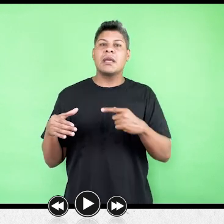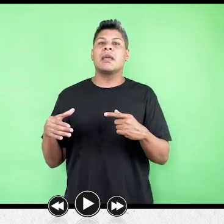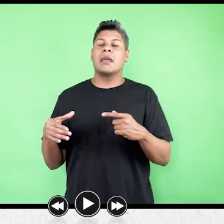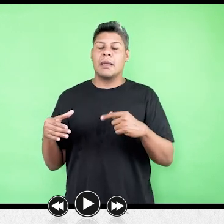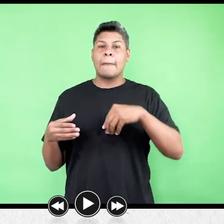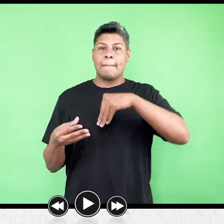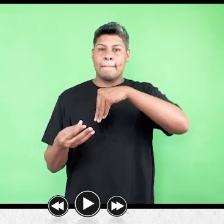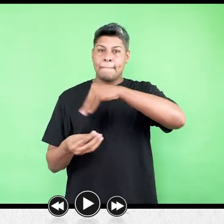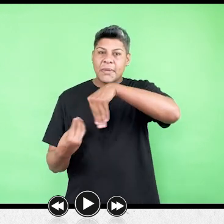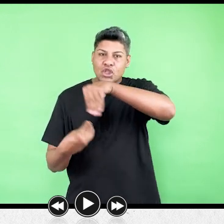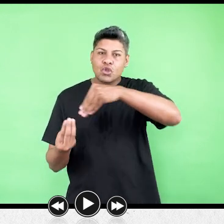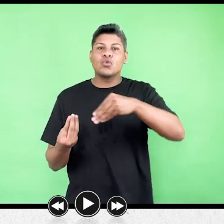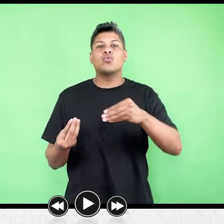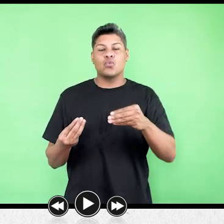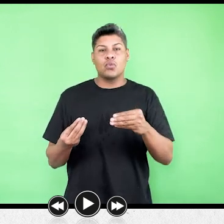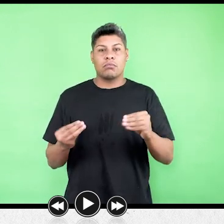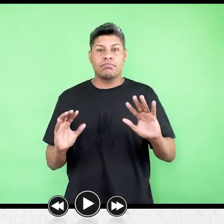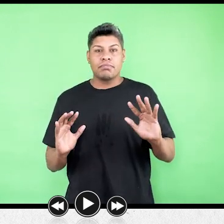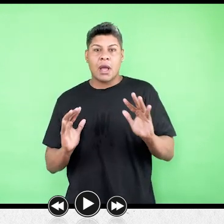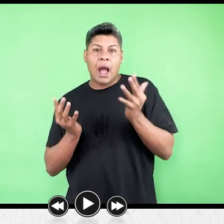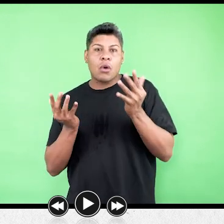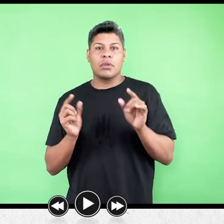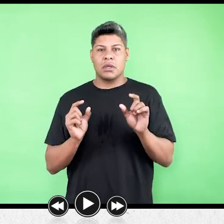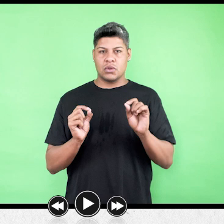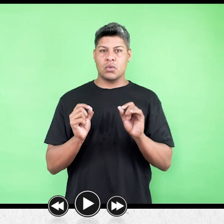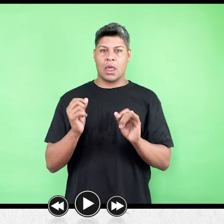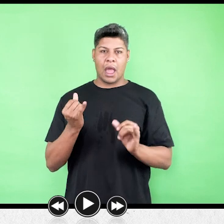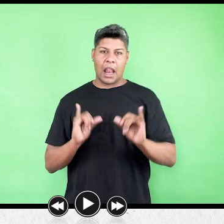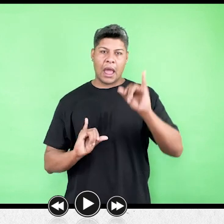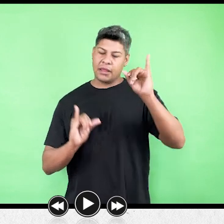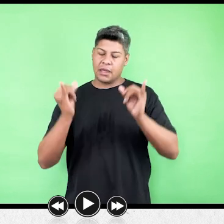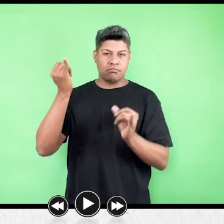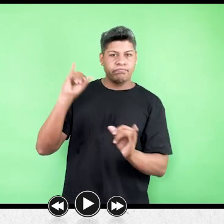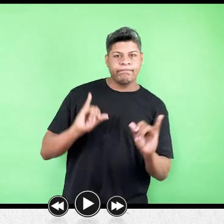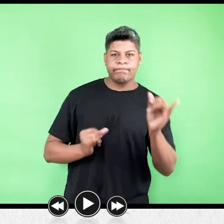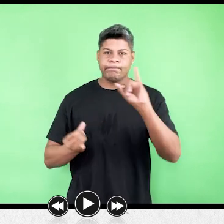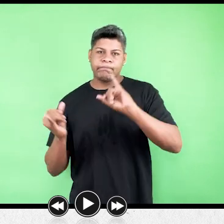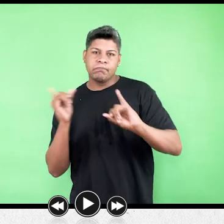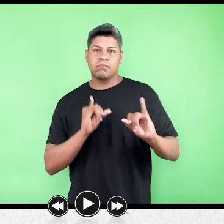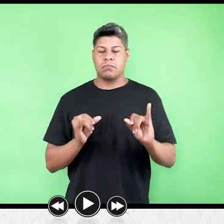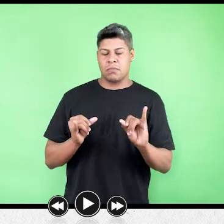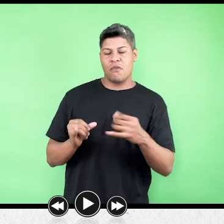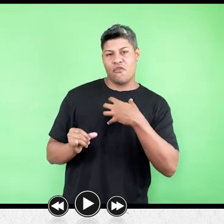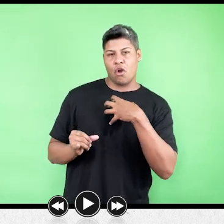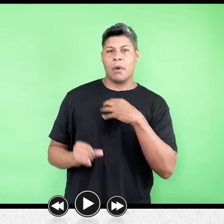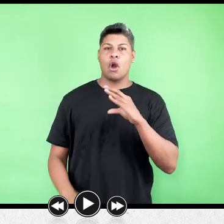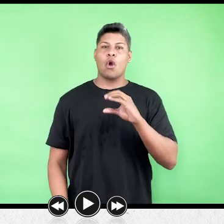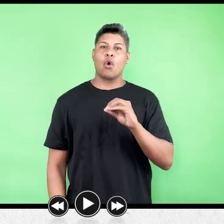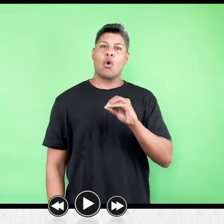de mistura rápida, para provocar a desestabilização elétrica das partículas que estão na forma coloidal ou em